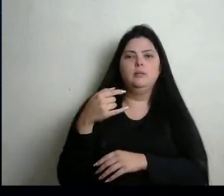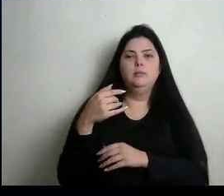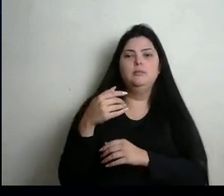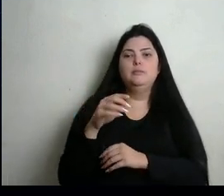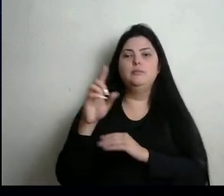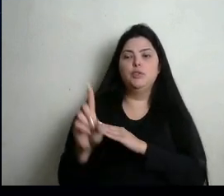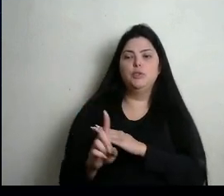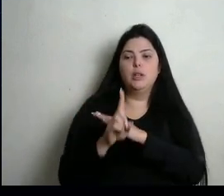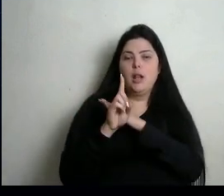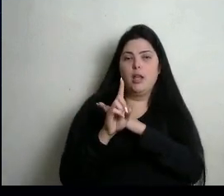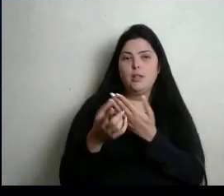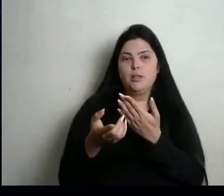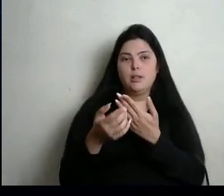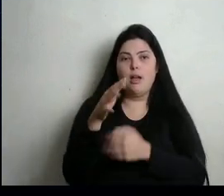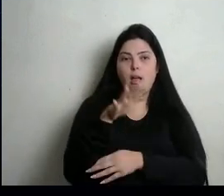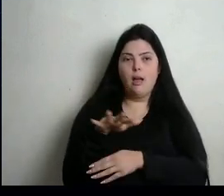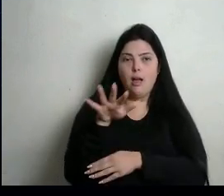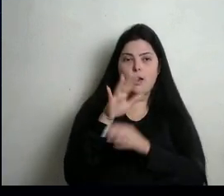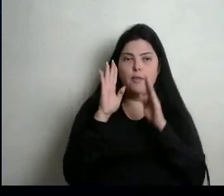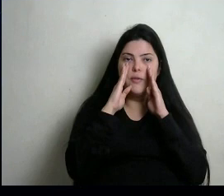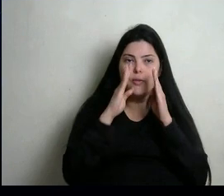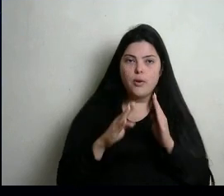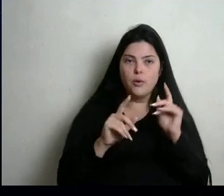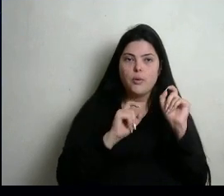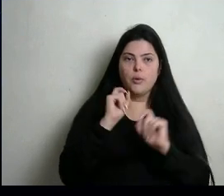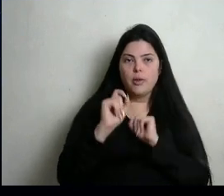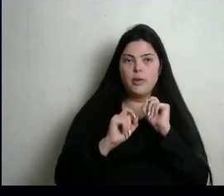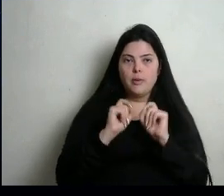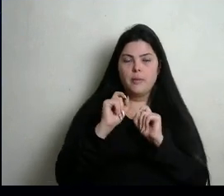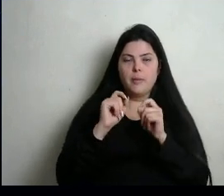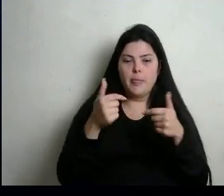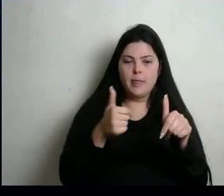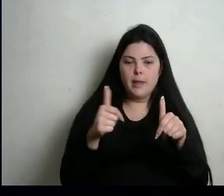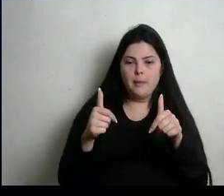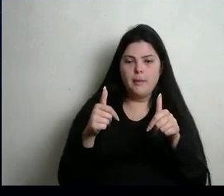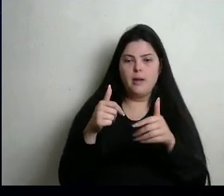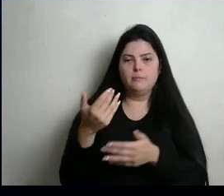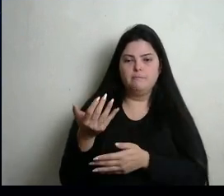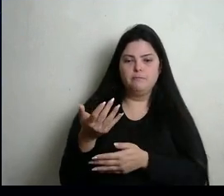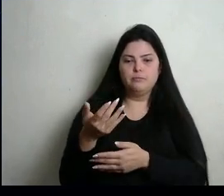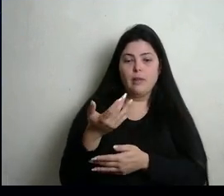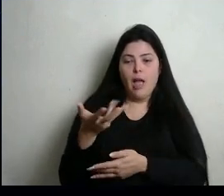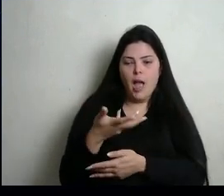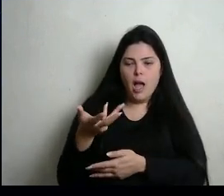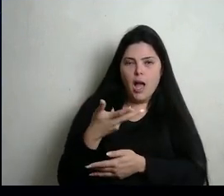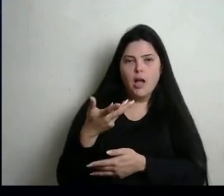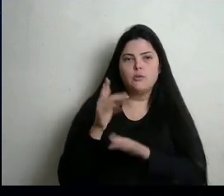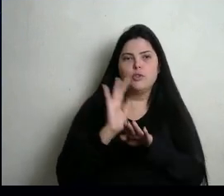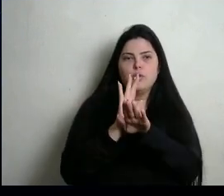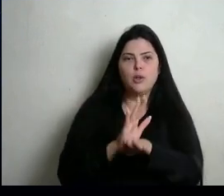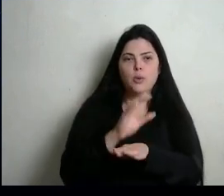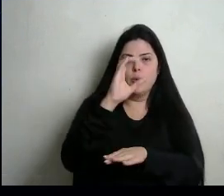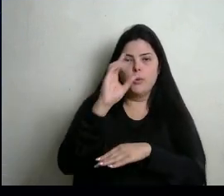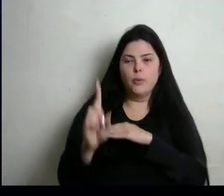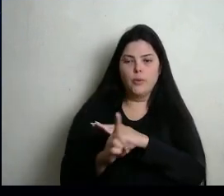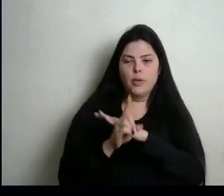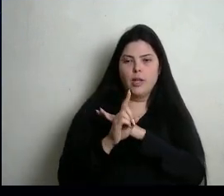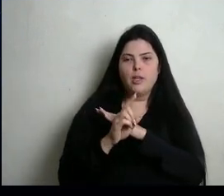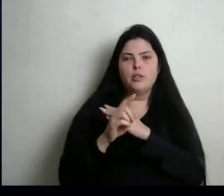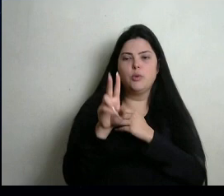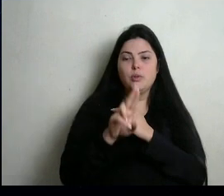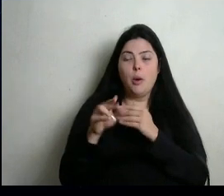Então, essa área era muito focada em um trabalho proativo de ajudar o cliente a extrair o máximo de potencial de ferramentas, e aqui falando